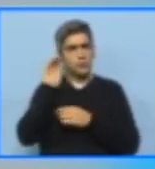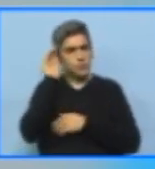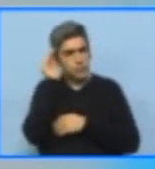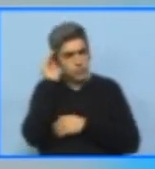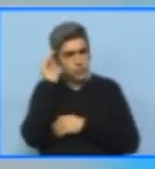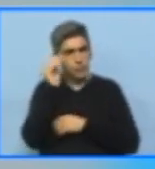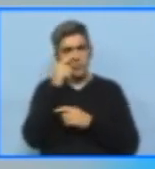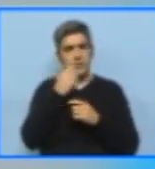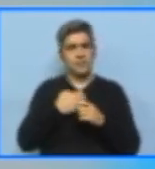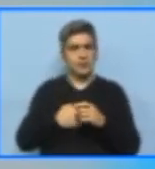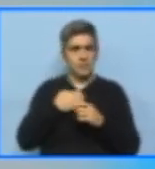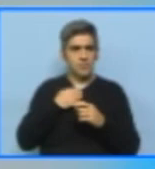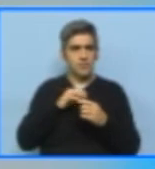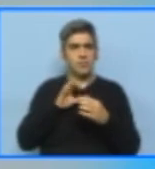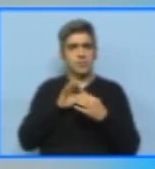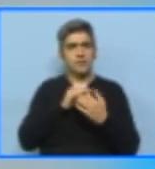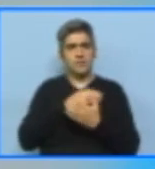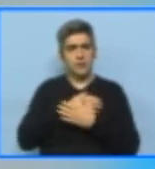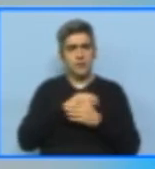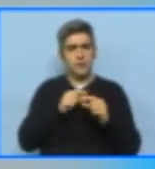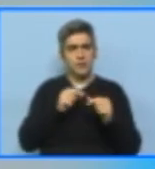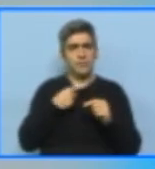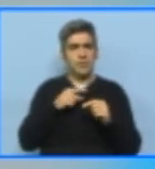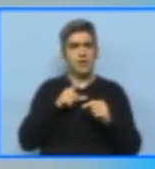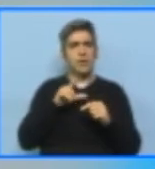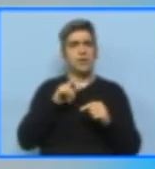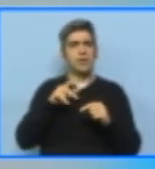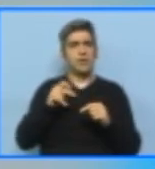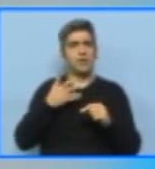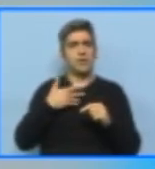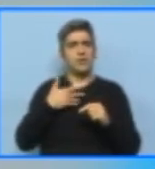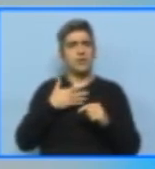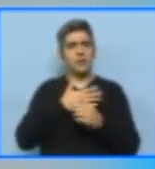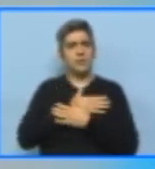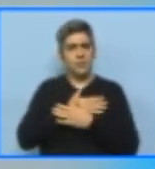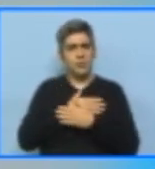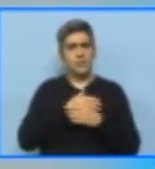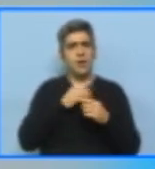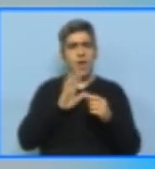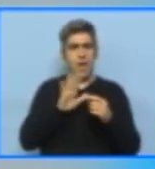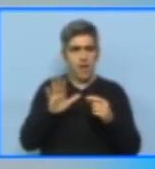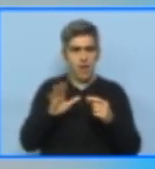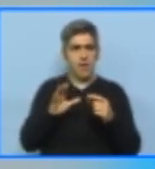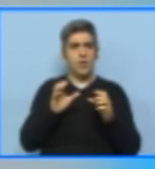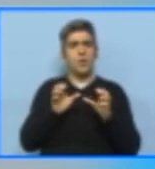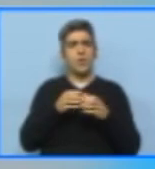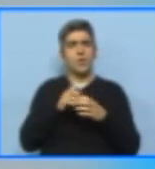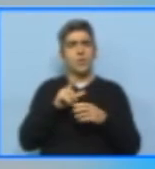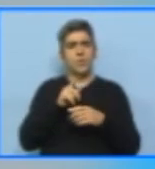mas também aqueles que se sentem amigos da Rádio Renascença. Havia até a Liga de Amigos. Há um clube Renascença. Havia e há, exatamente.